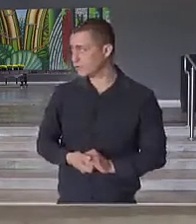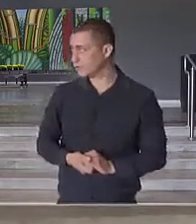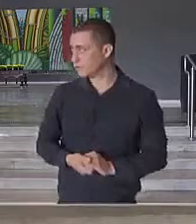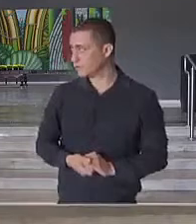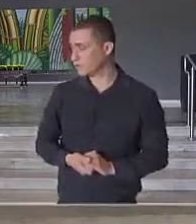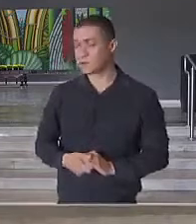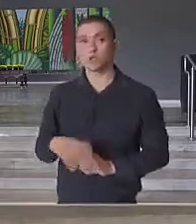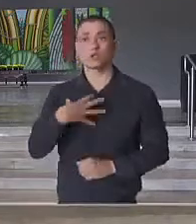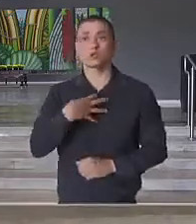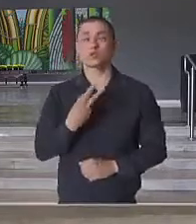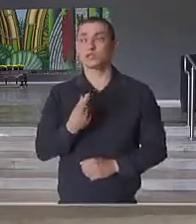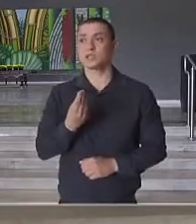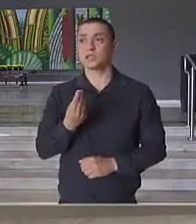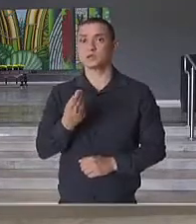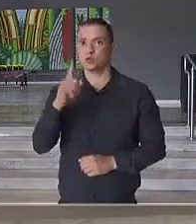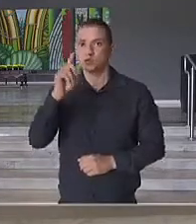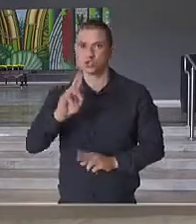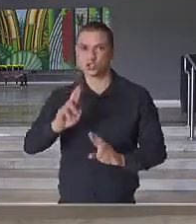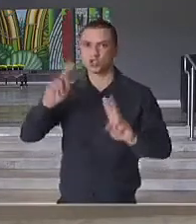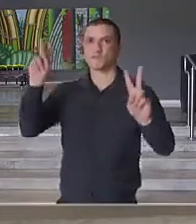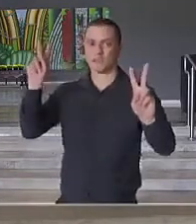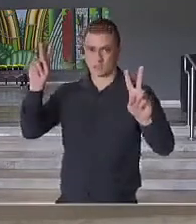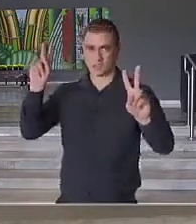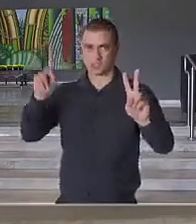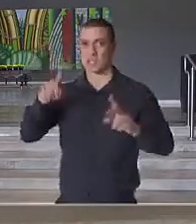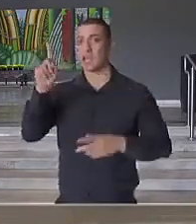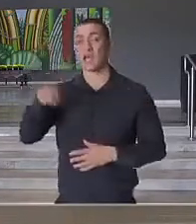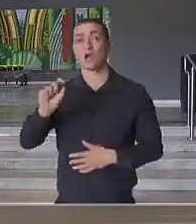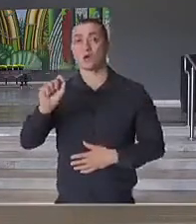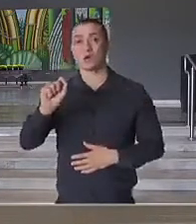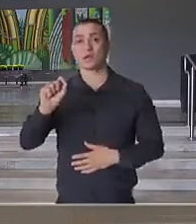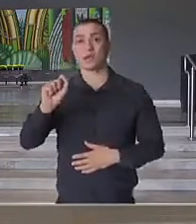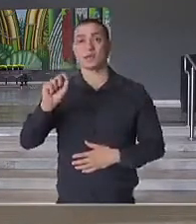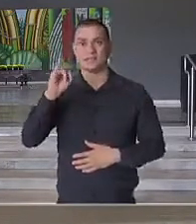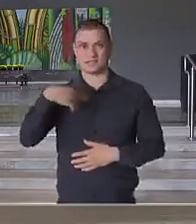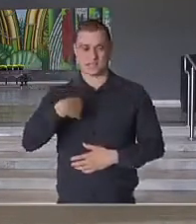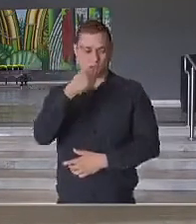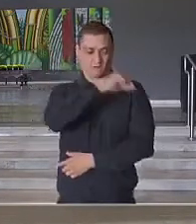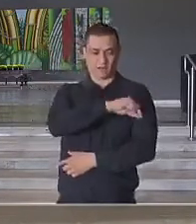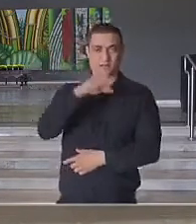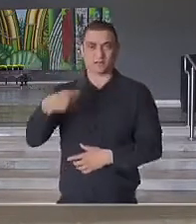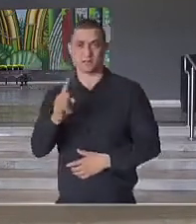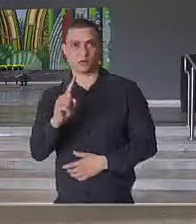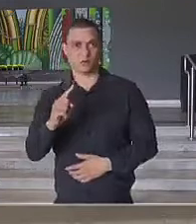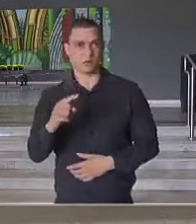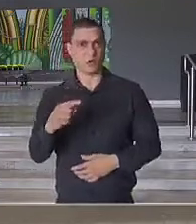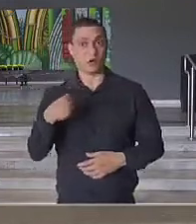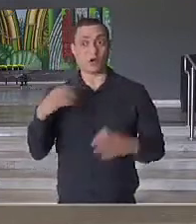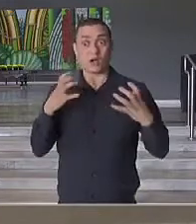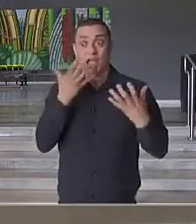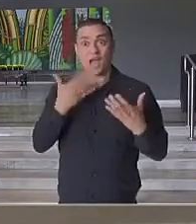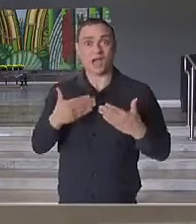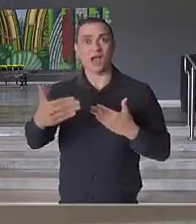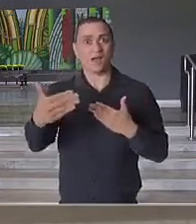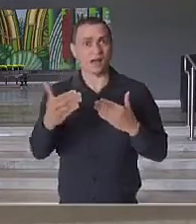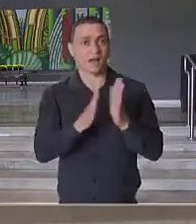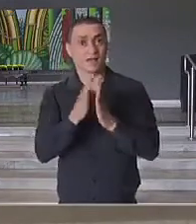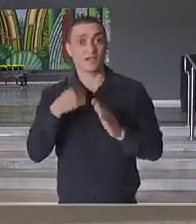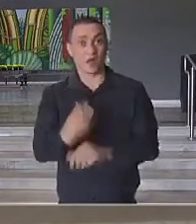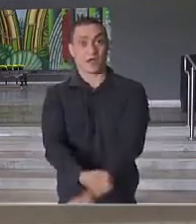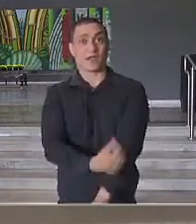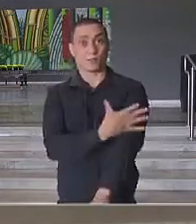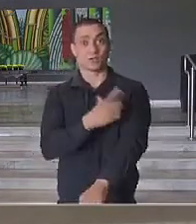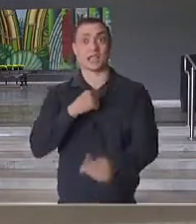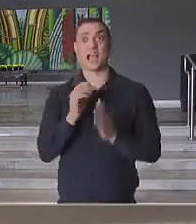de forma diferente, que é exatamente se eu tomei ou não. Eu não vejo a hora de tomar, e eu acho que isso gera uma certa emoção